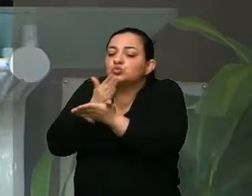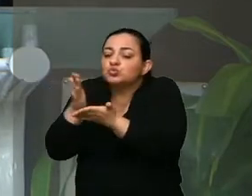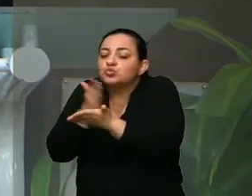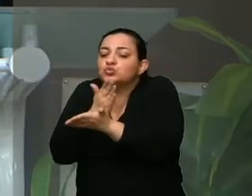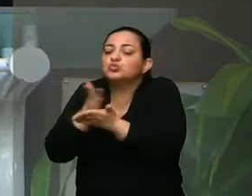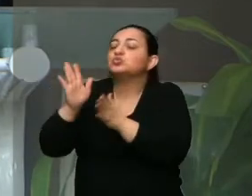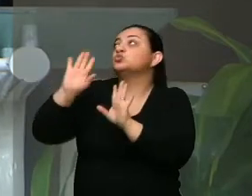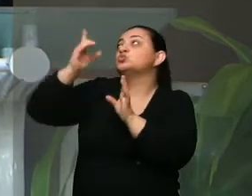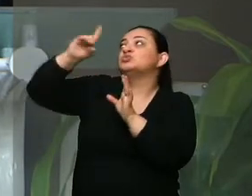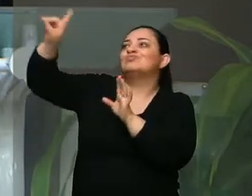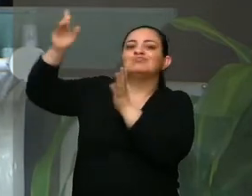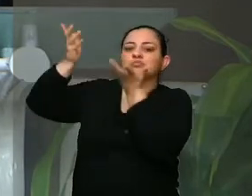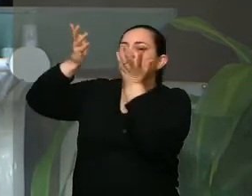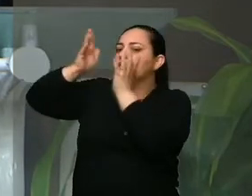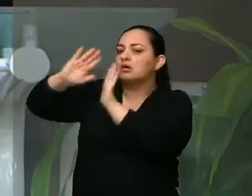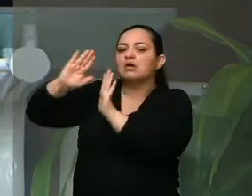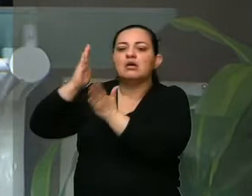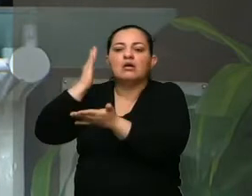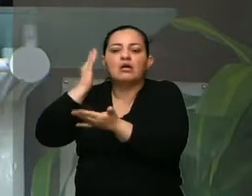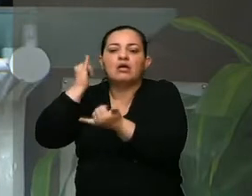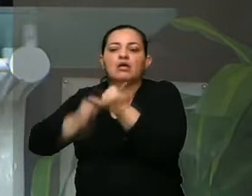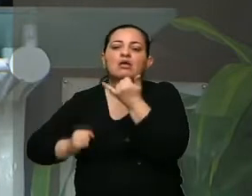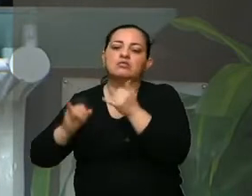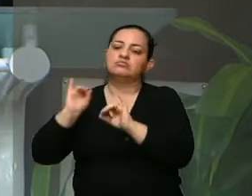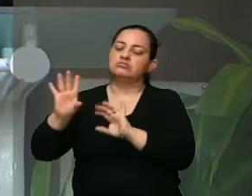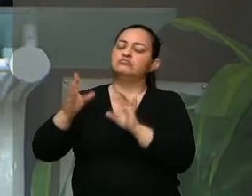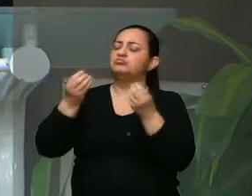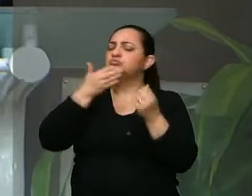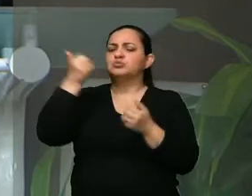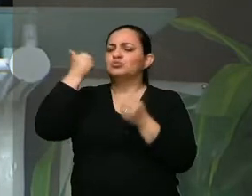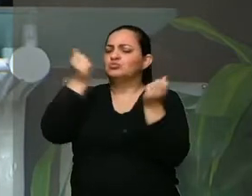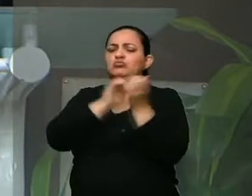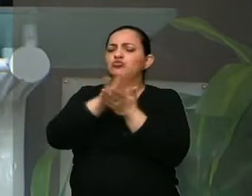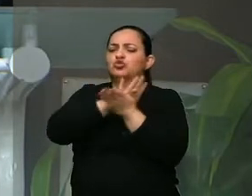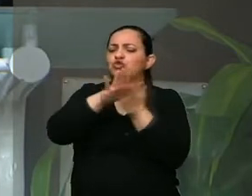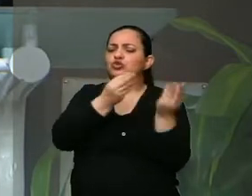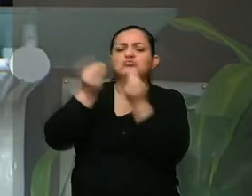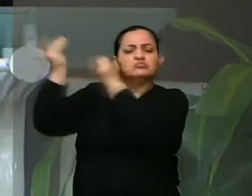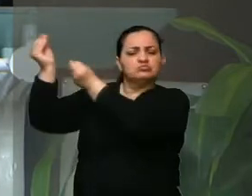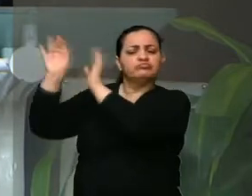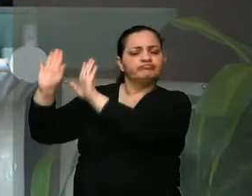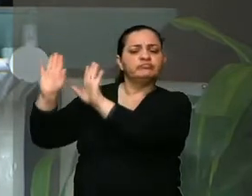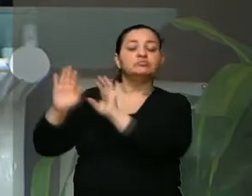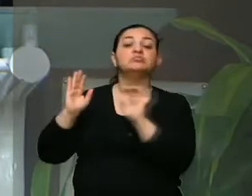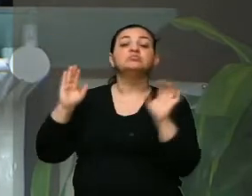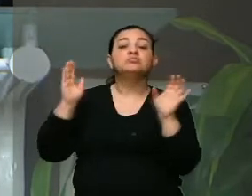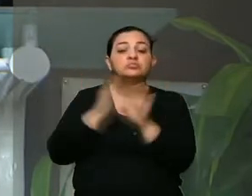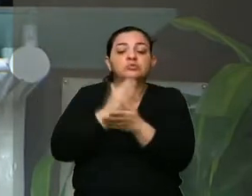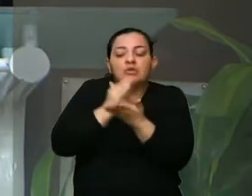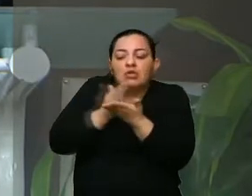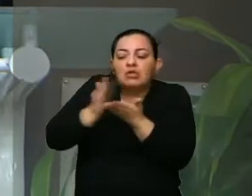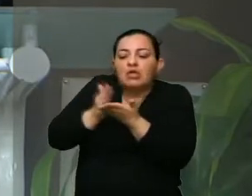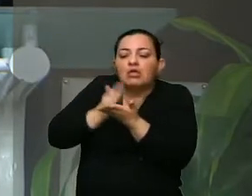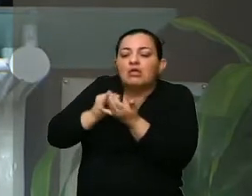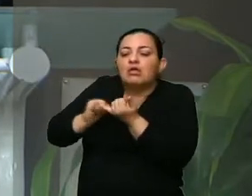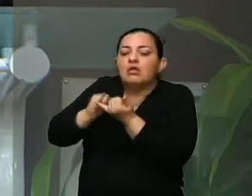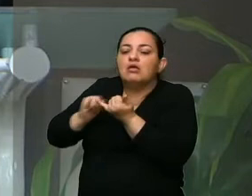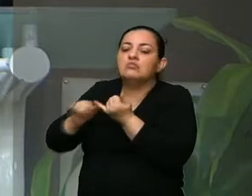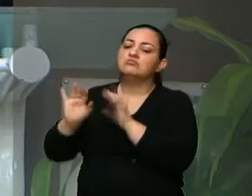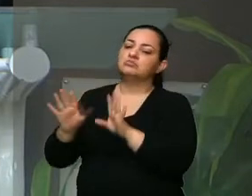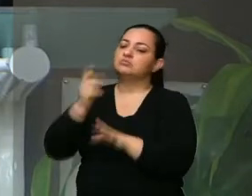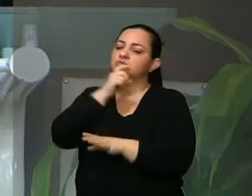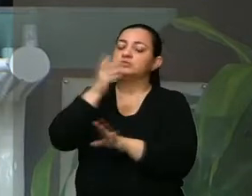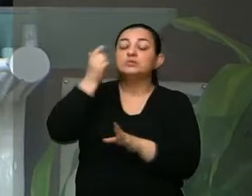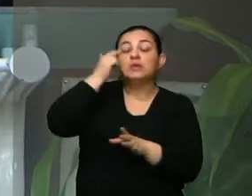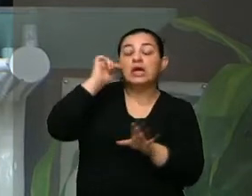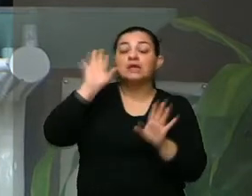deus não aceita deus prefere então que não dê nada do que de parte a